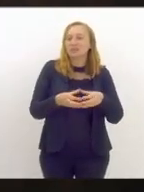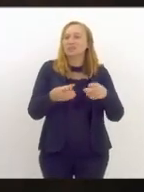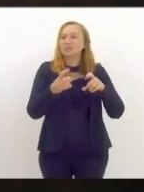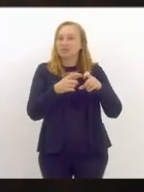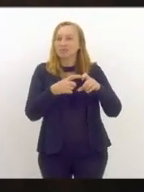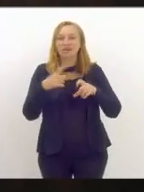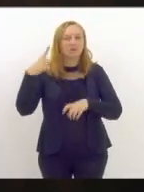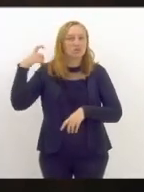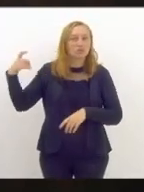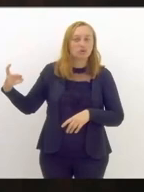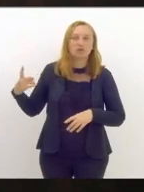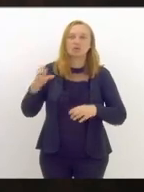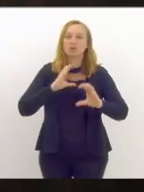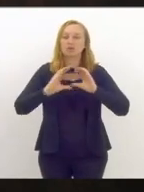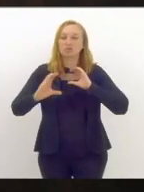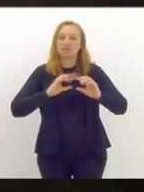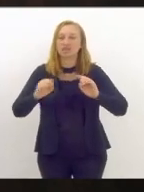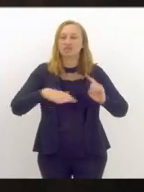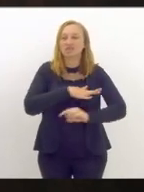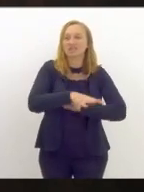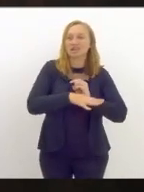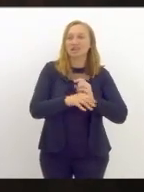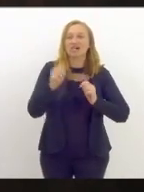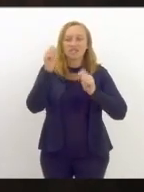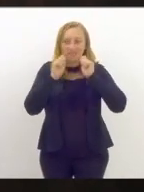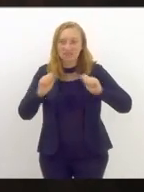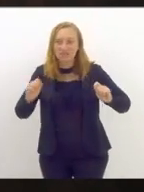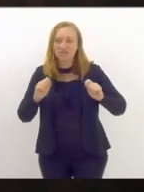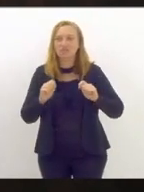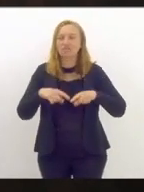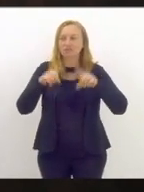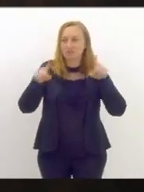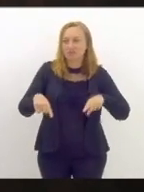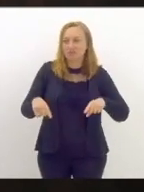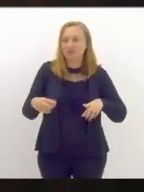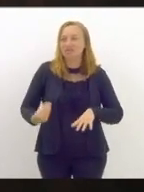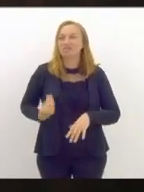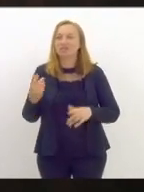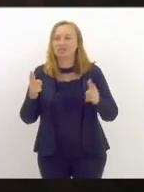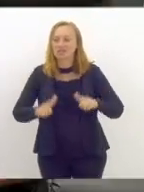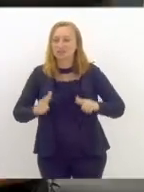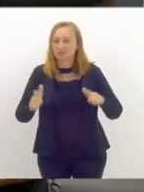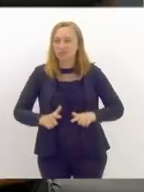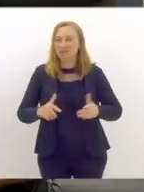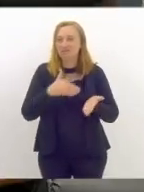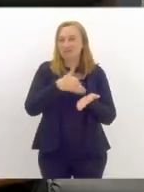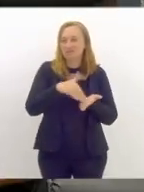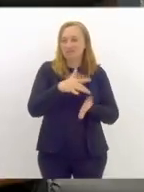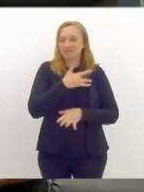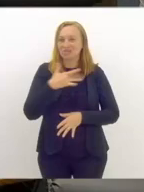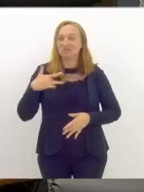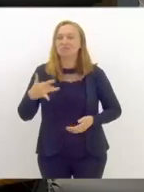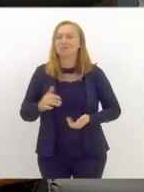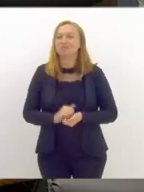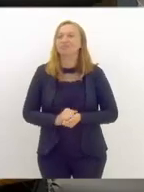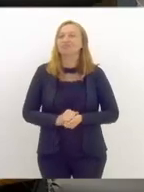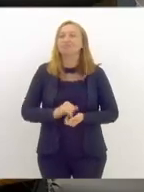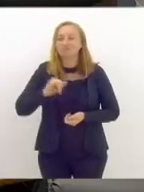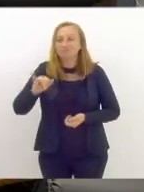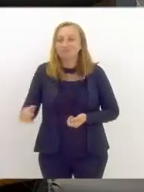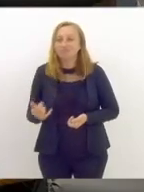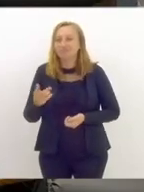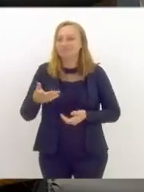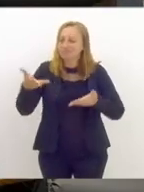Som, Comunicação Social, assessores, funcionários aqui presentes da Secretaria de Saúde. E aproveito